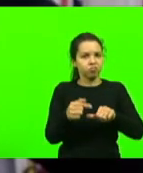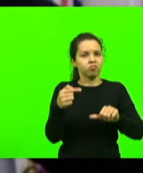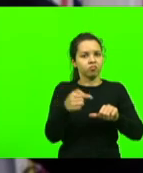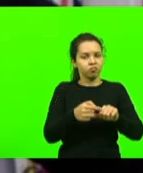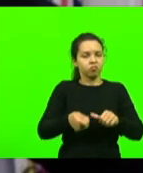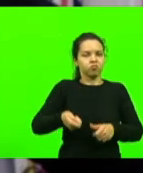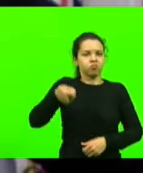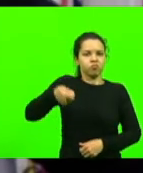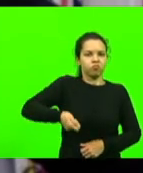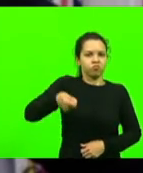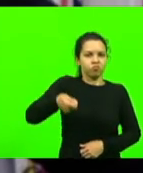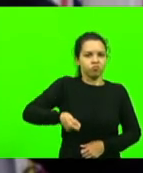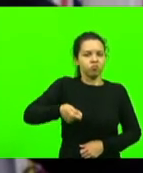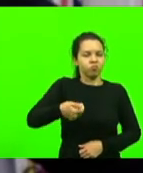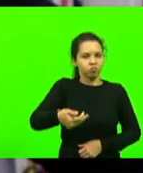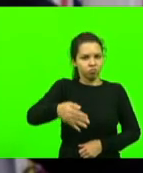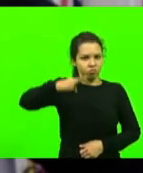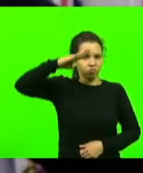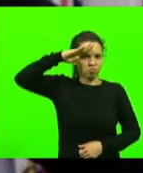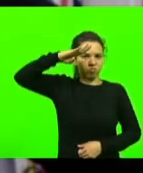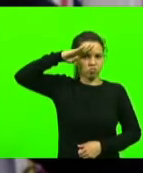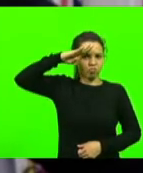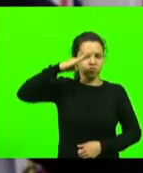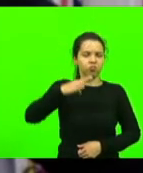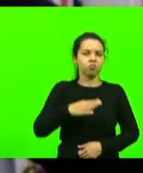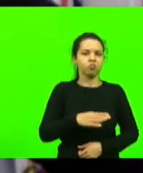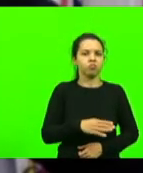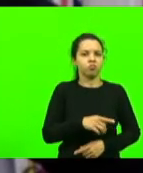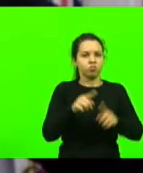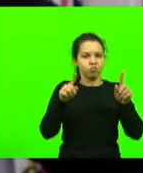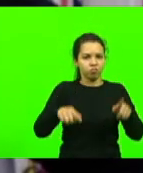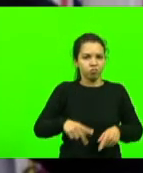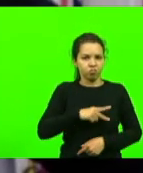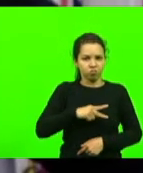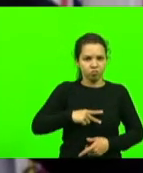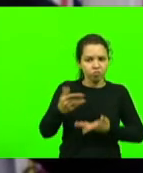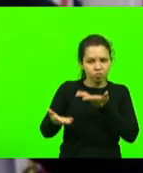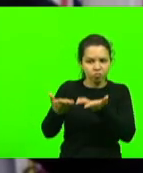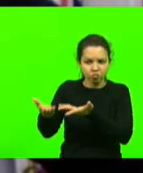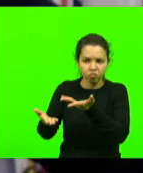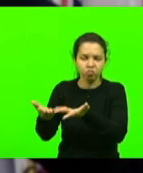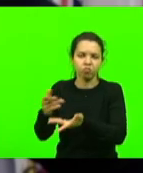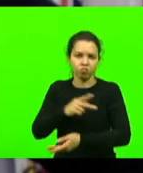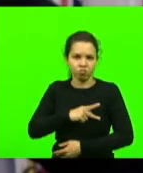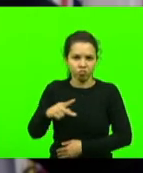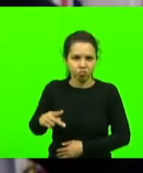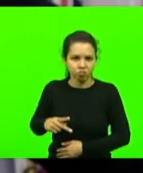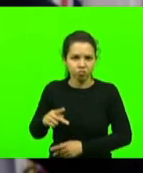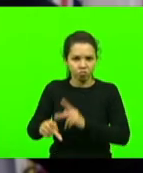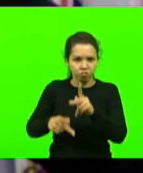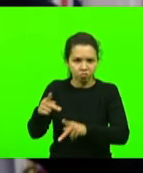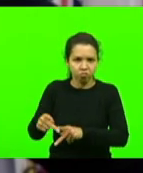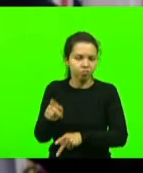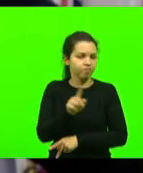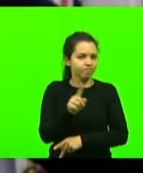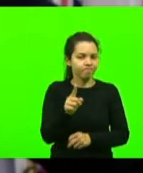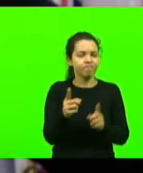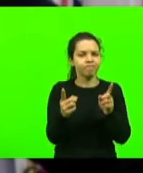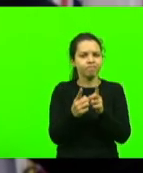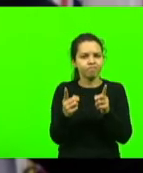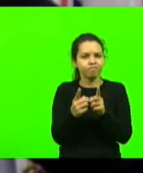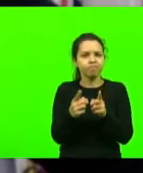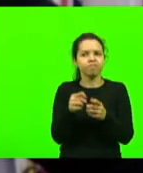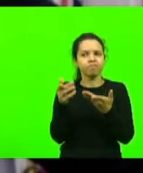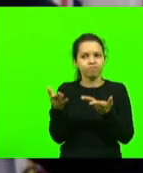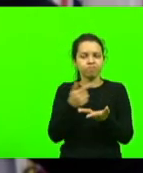teremos um exército de servidores públicos a serviço não da população mas a serviço do governante do momento